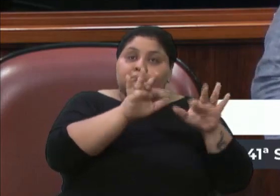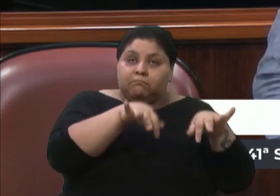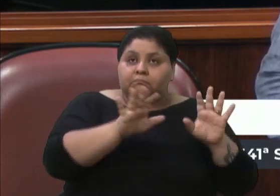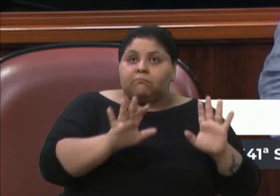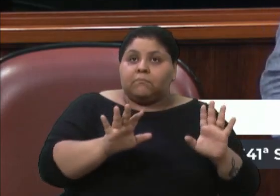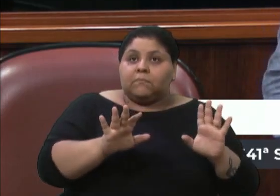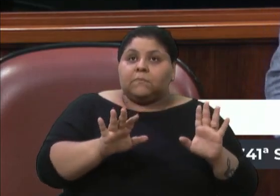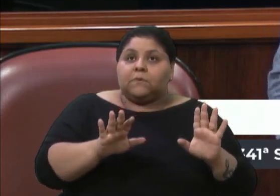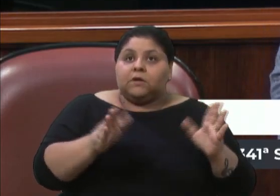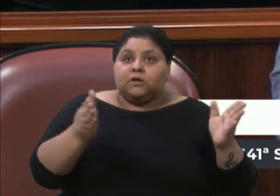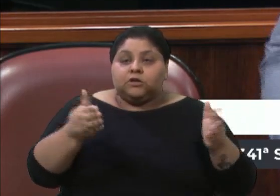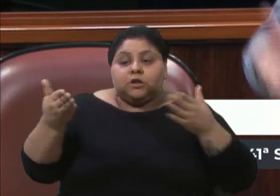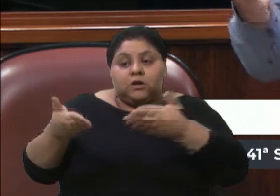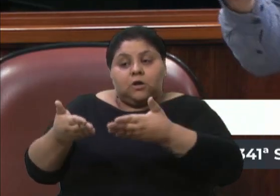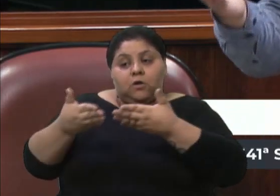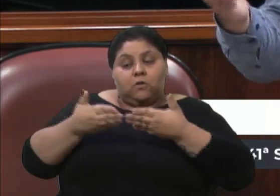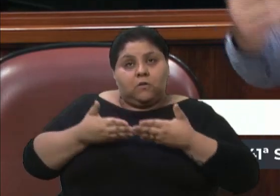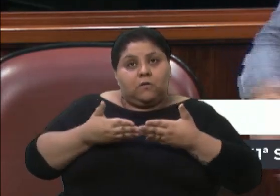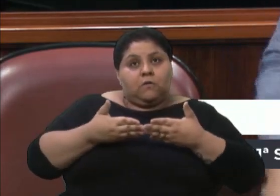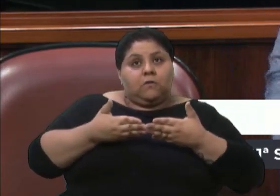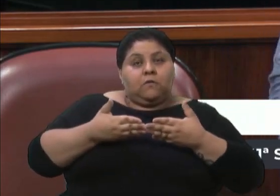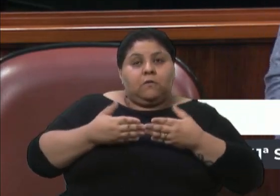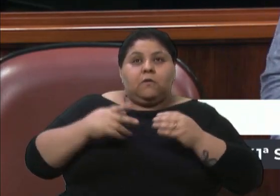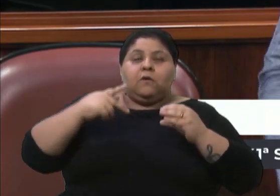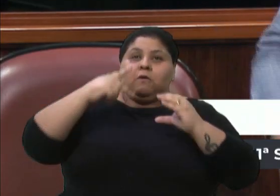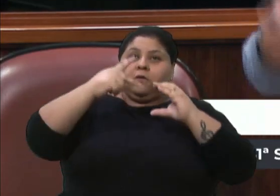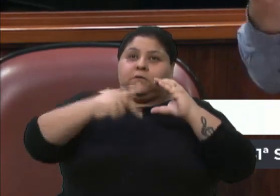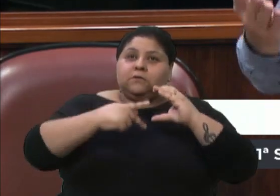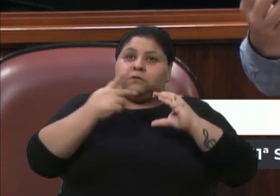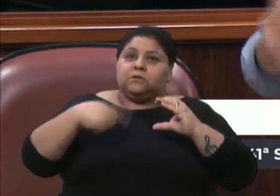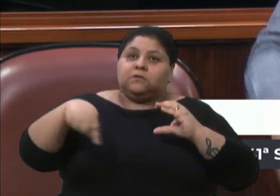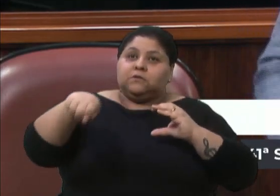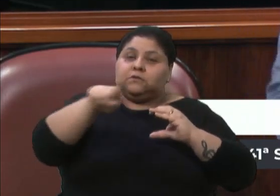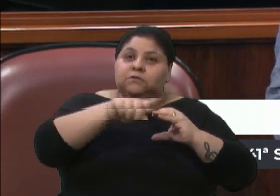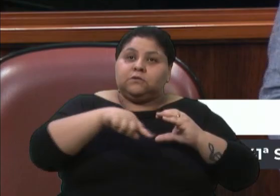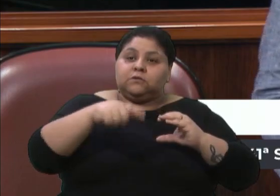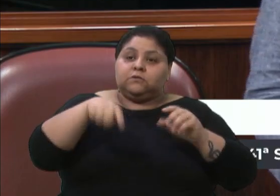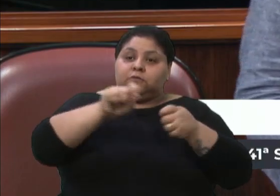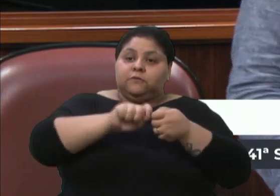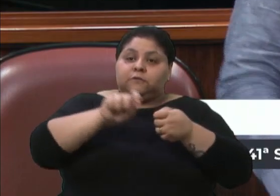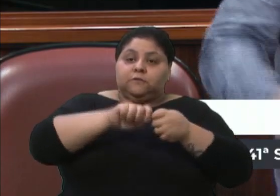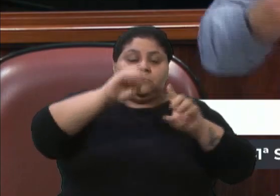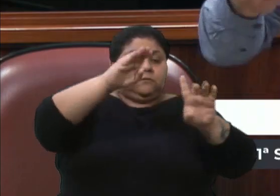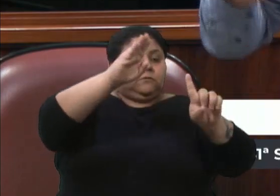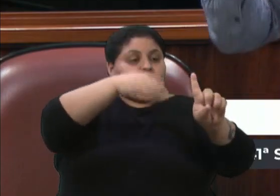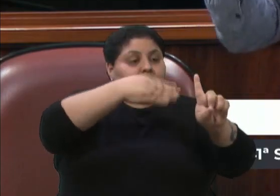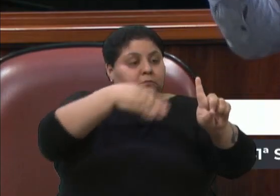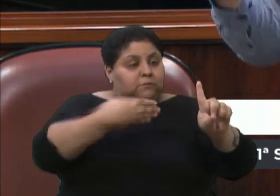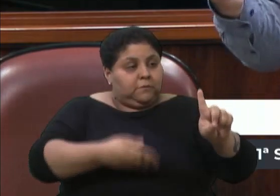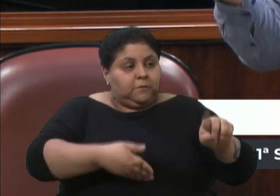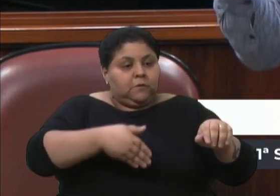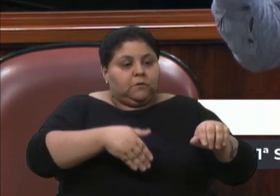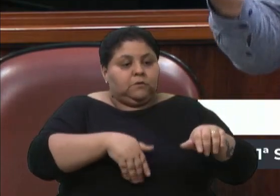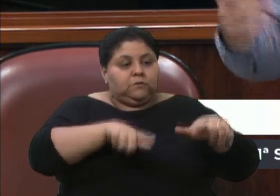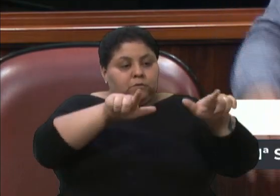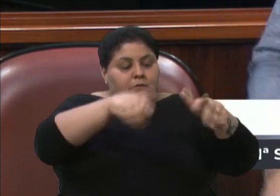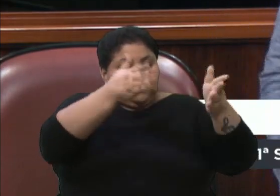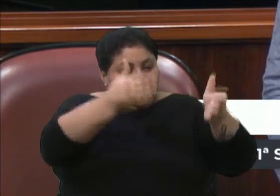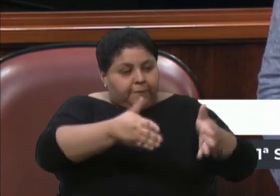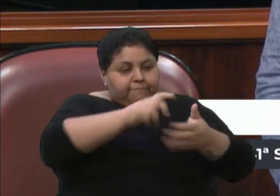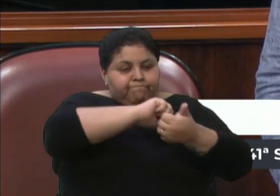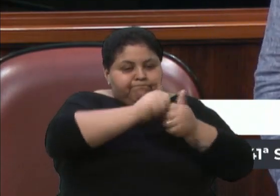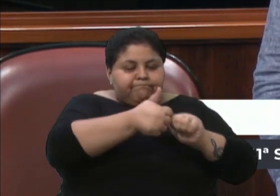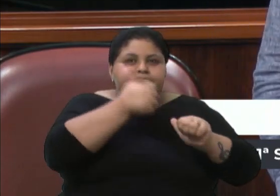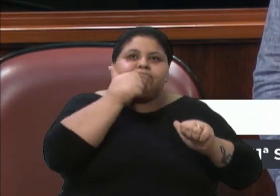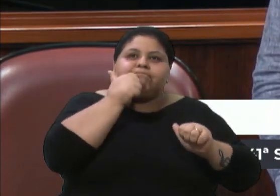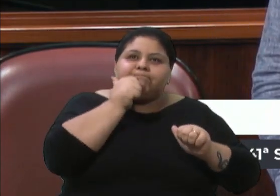convidar os colegas vereadores, no meu Prêmio Caxias, nós vamos fazer uma homenagem à categoria feminina de futebol